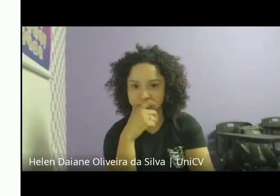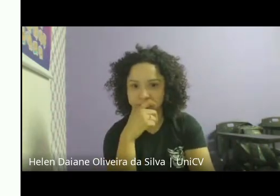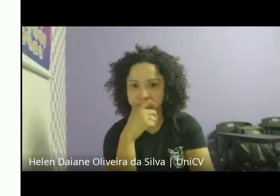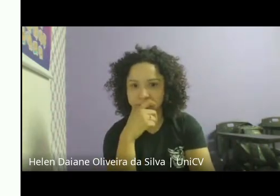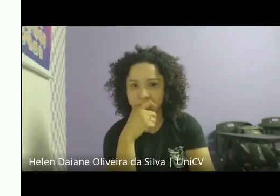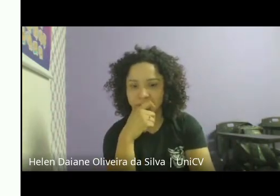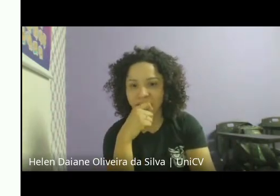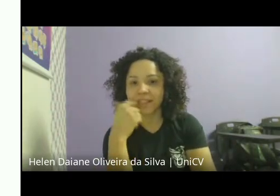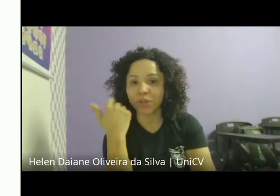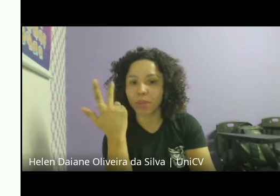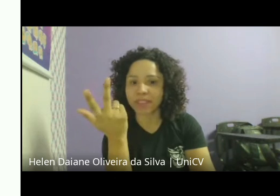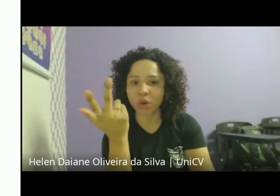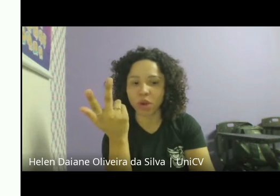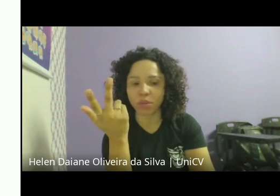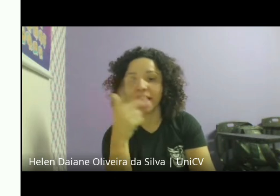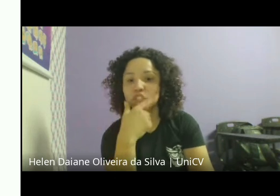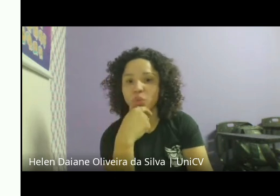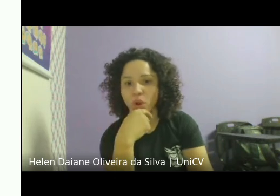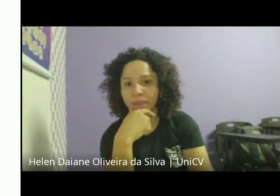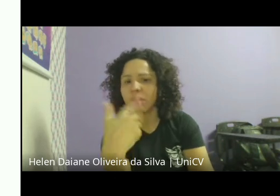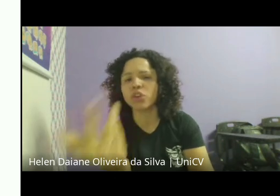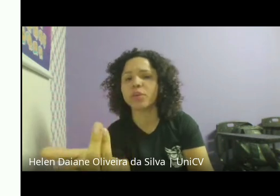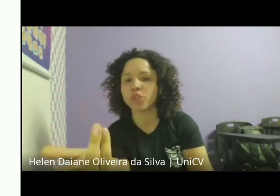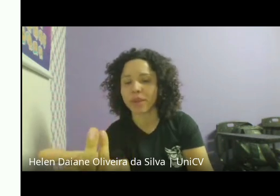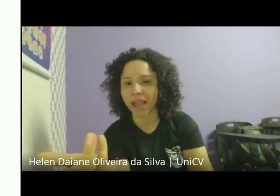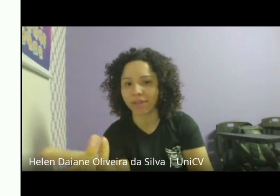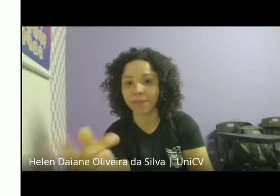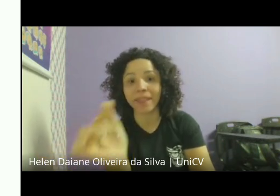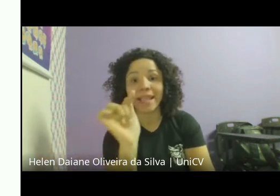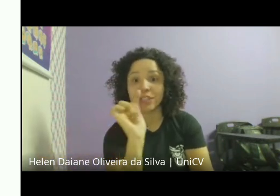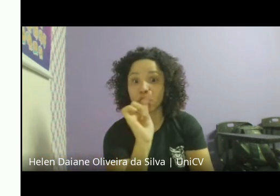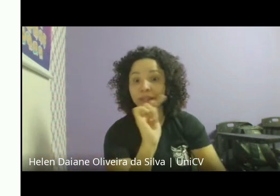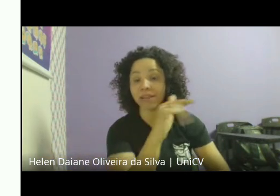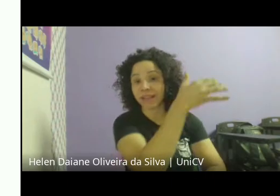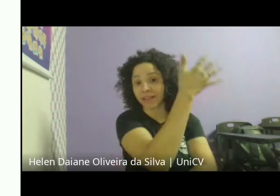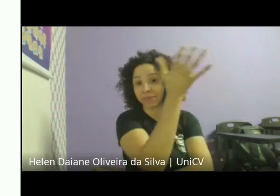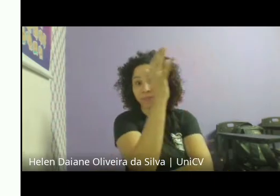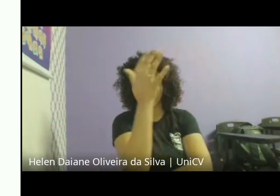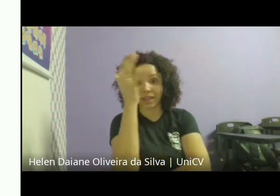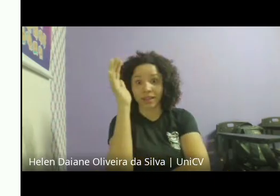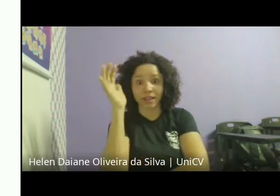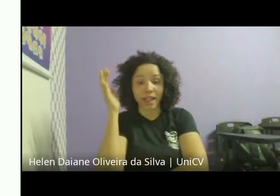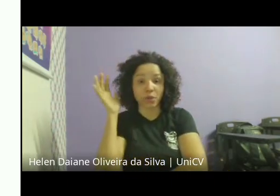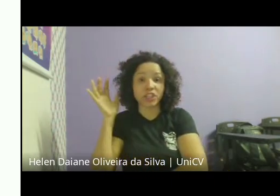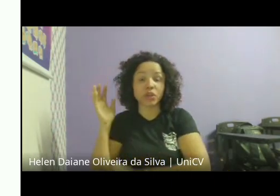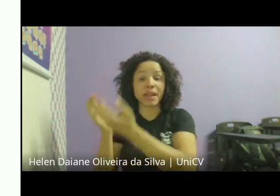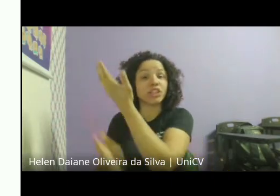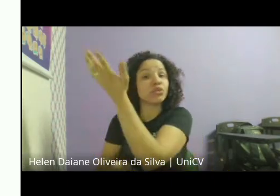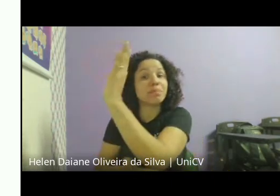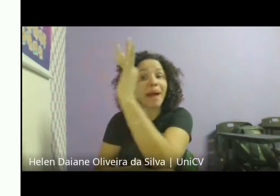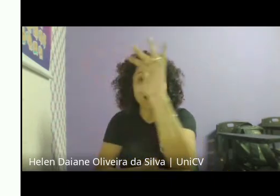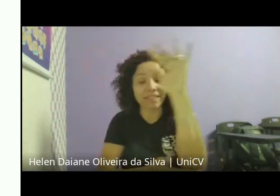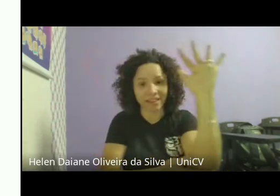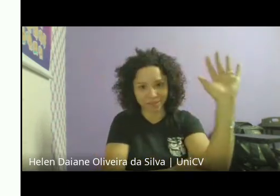onça. Então, eu vou começar como? Ah, tinha um homem. Não, onde como esse homem estava? Esse homem estava lá, era uma